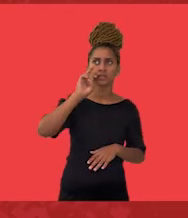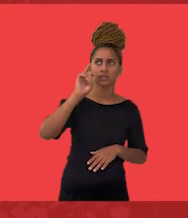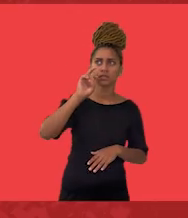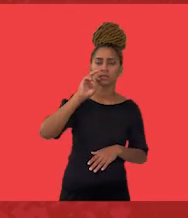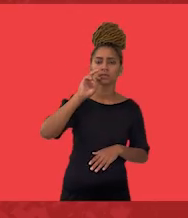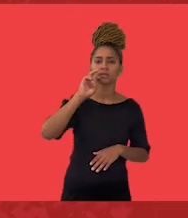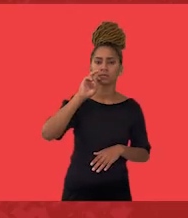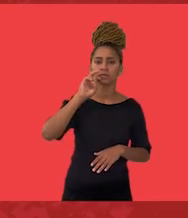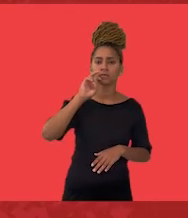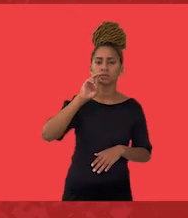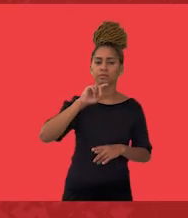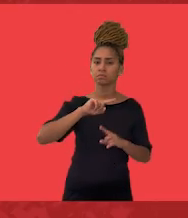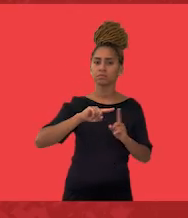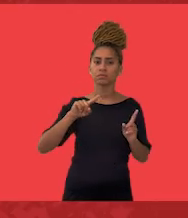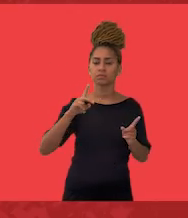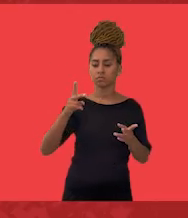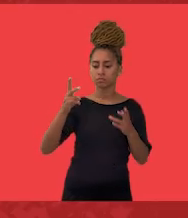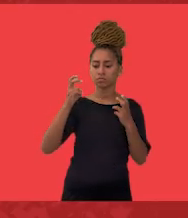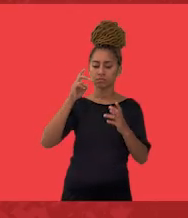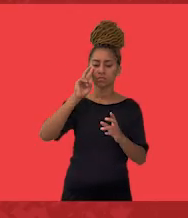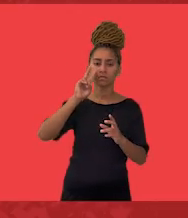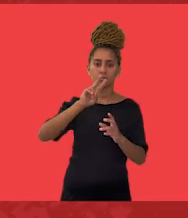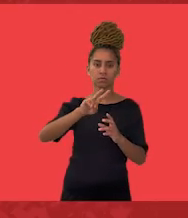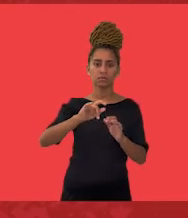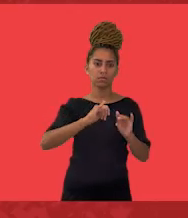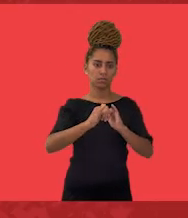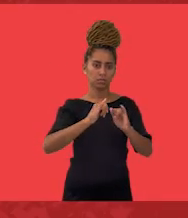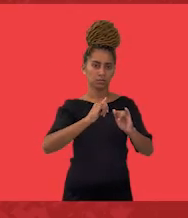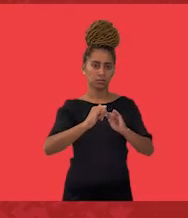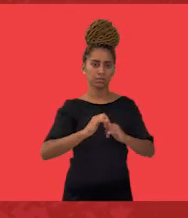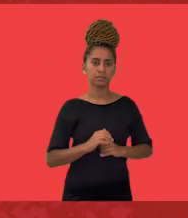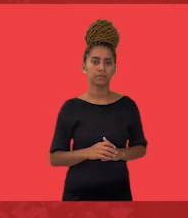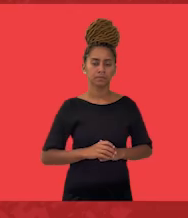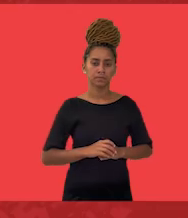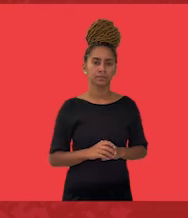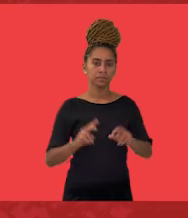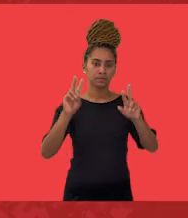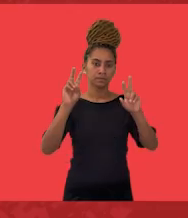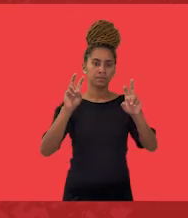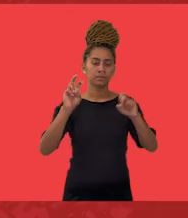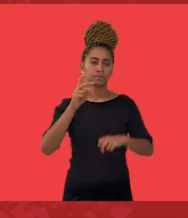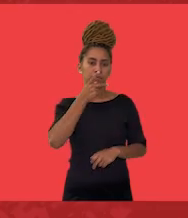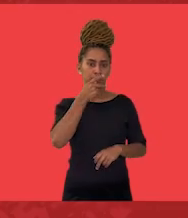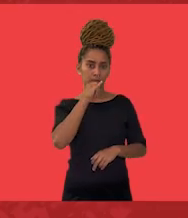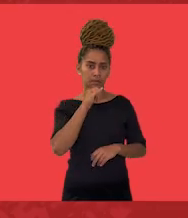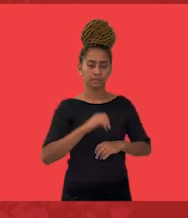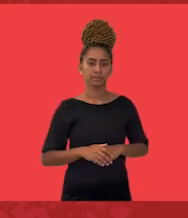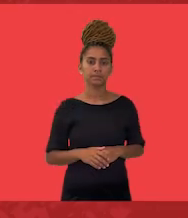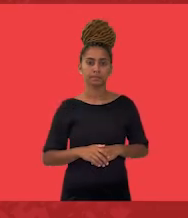topo branco de glacê, para a decepção da mãe e da irmã, risadas de todos que